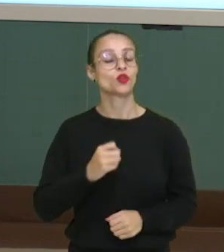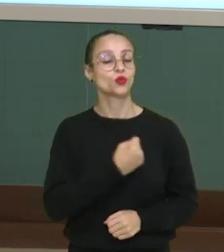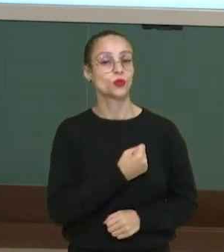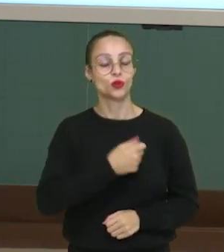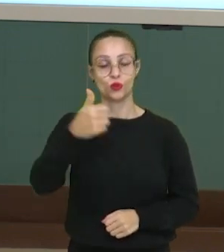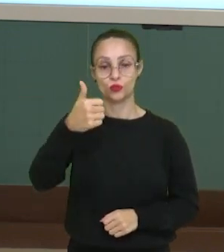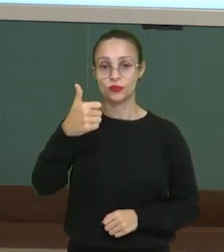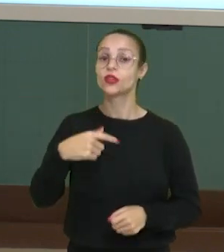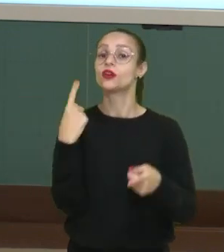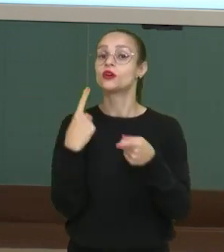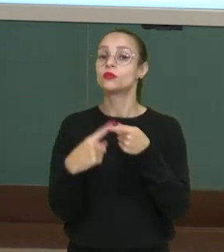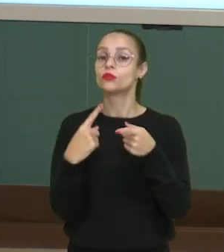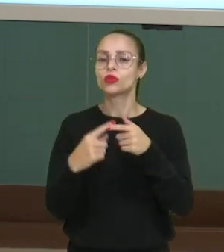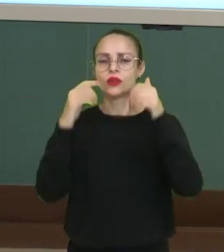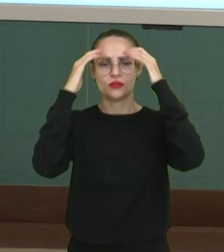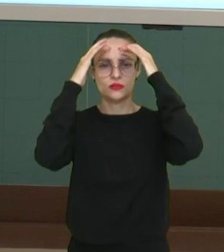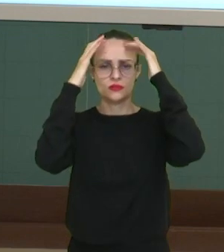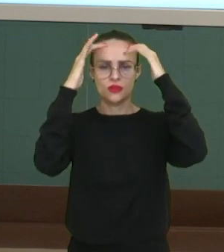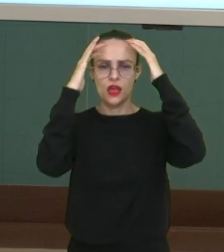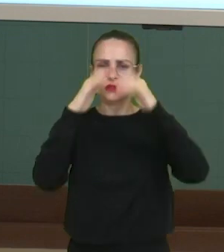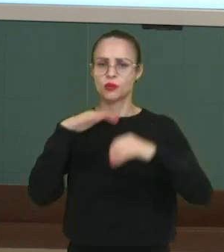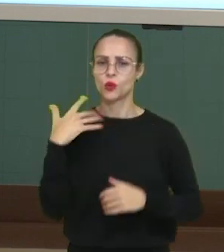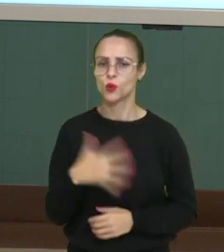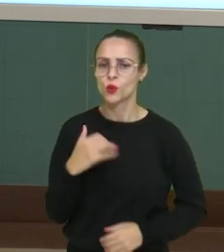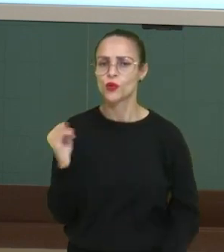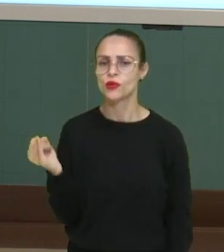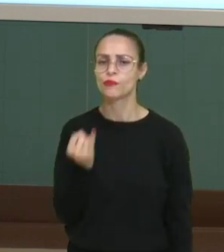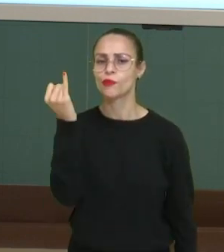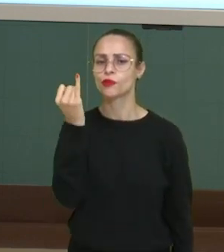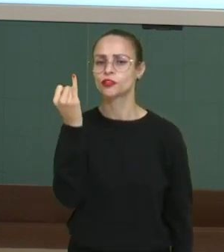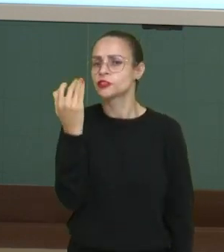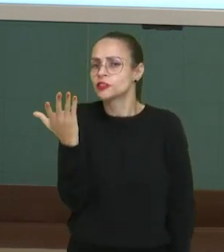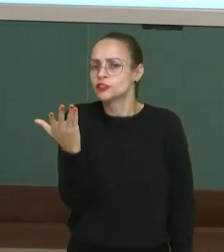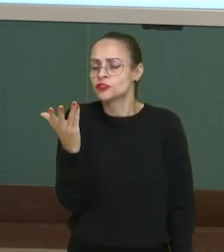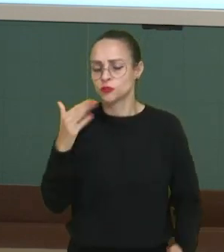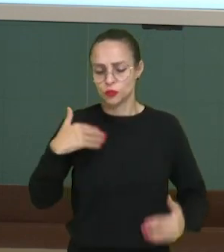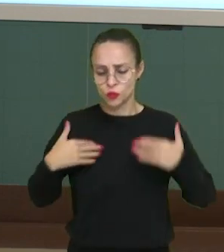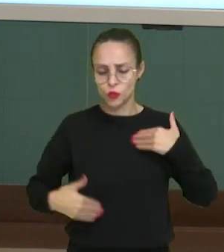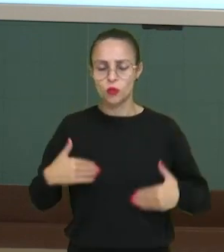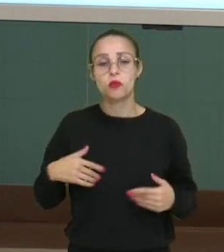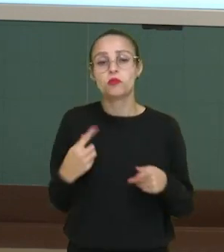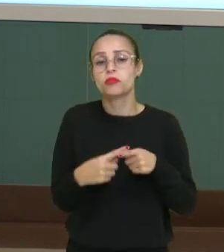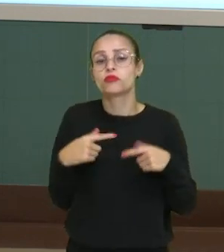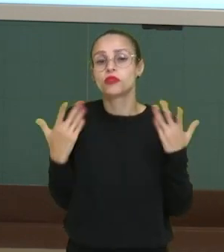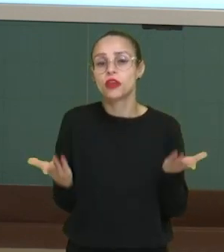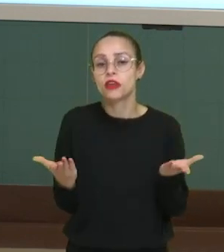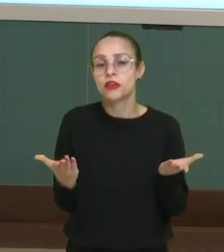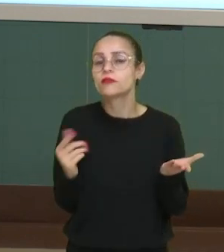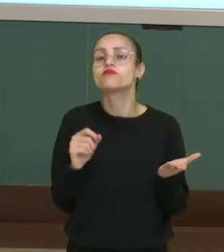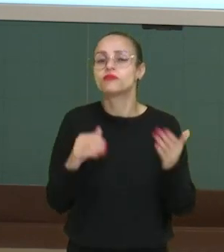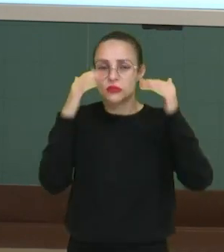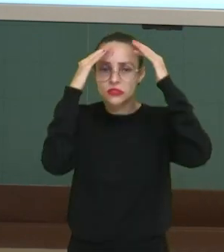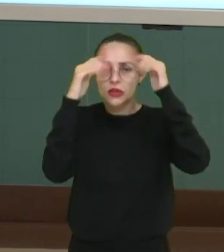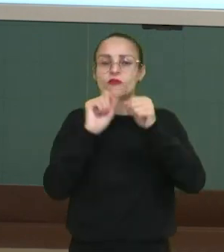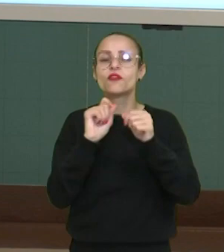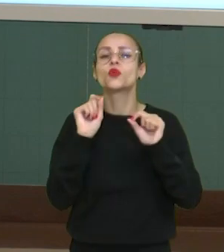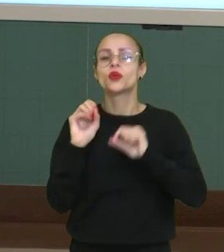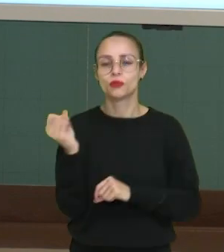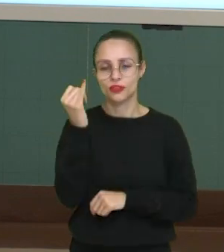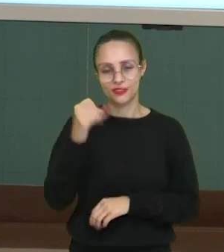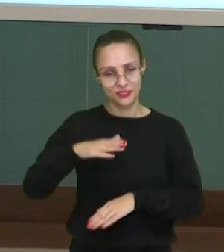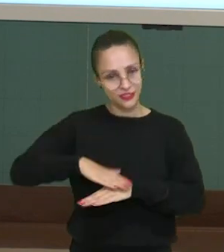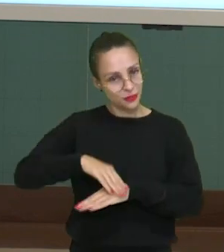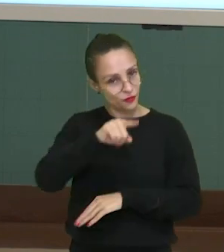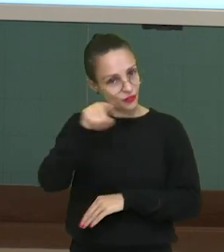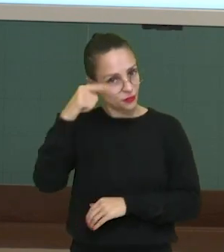Por que então o cérebro é tão importante para o nosso organismo? O que será que ele faz de tão importante? Vou dar um tempinho para